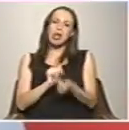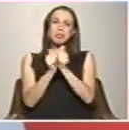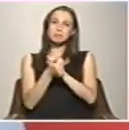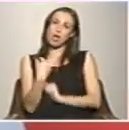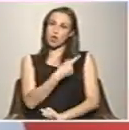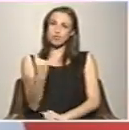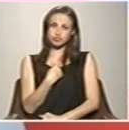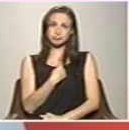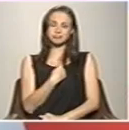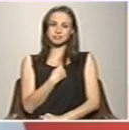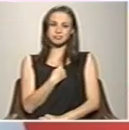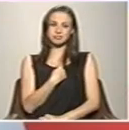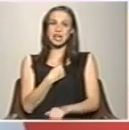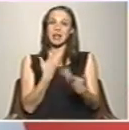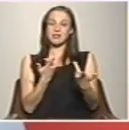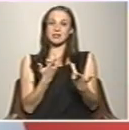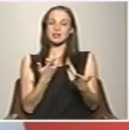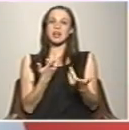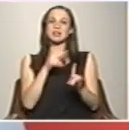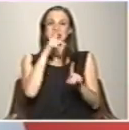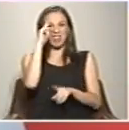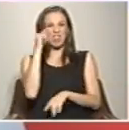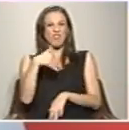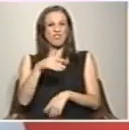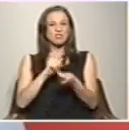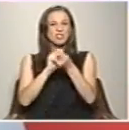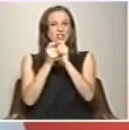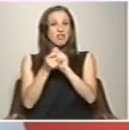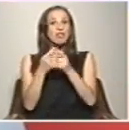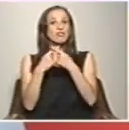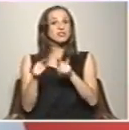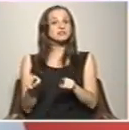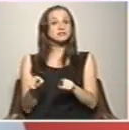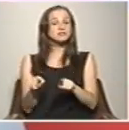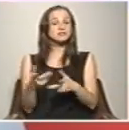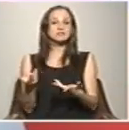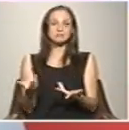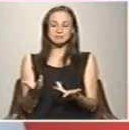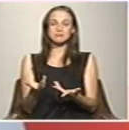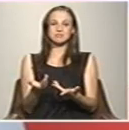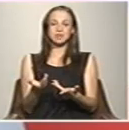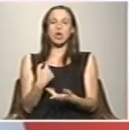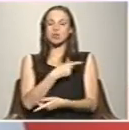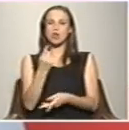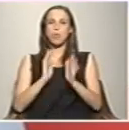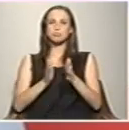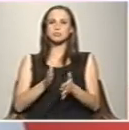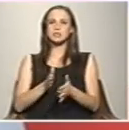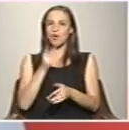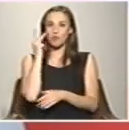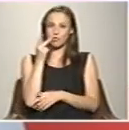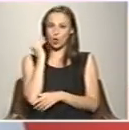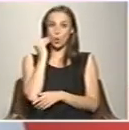Os paradigmas vão ser outros. E se os paradigmas vão ser outros, nós temos de viver com duas coisas.